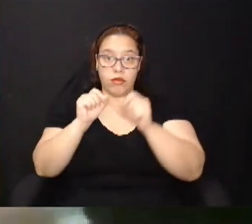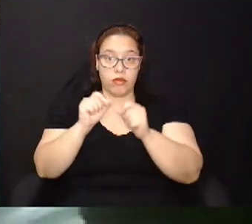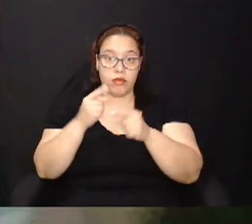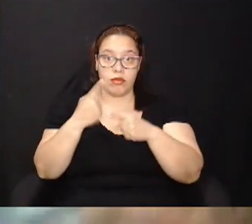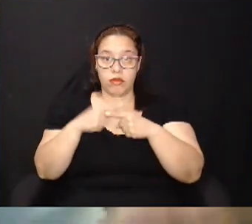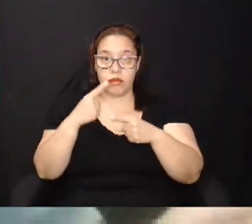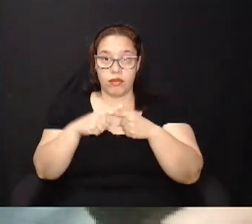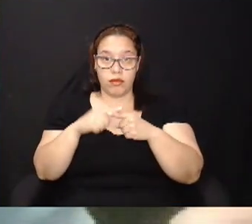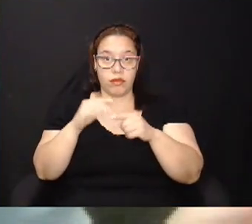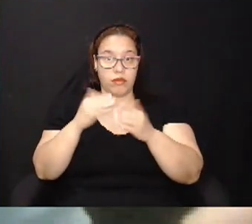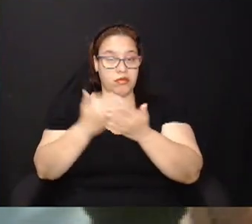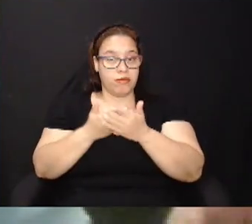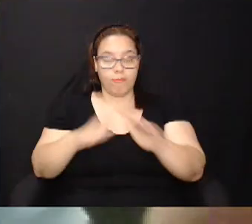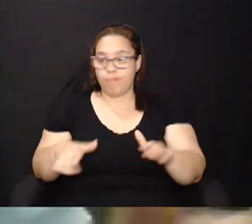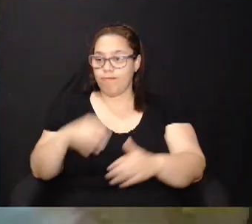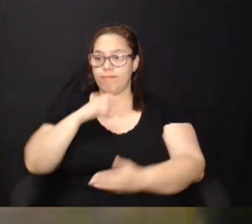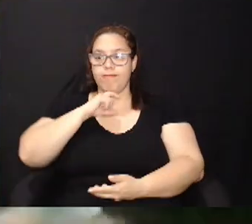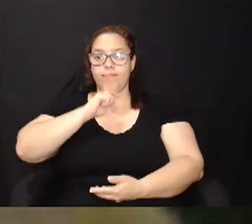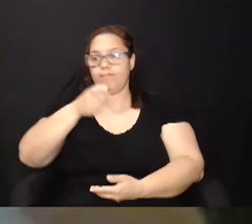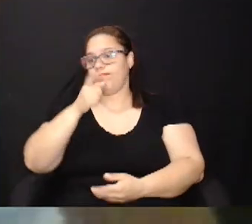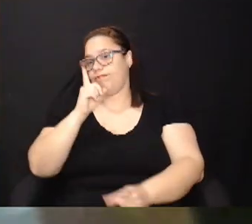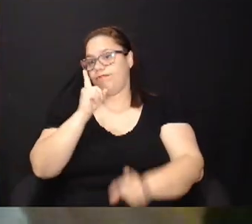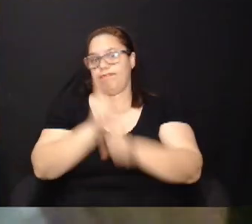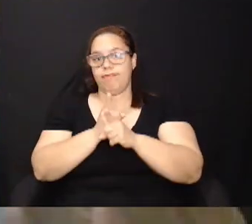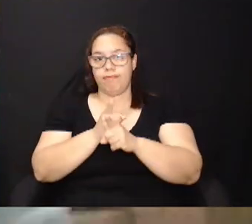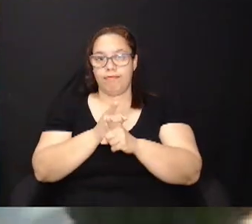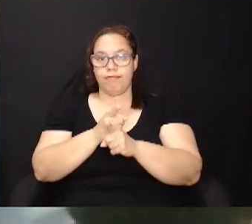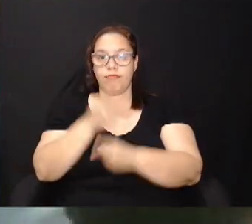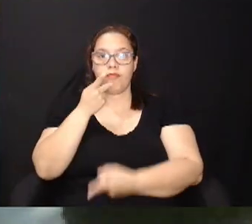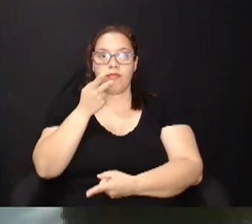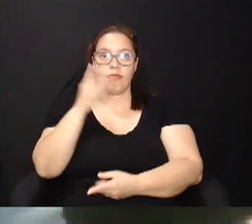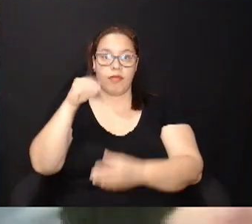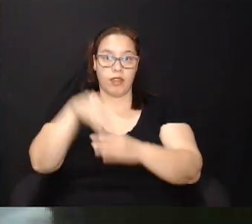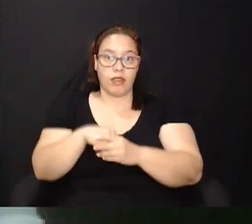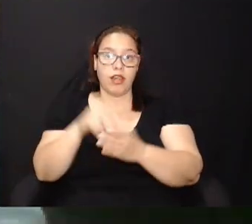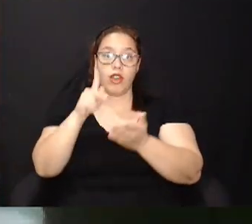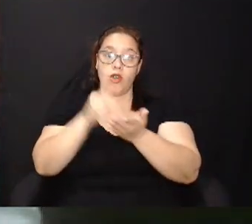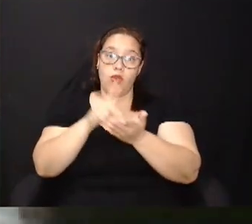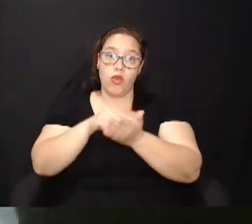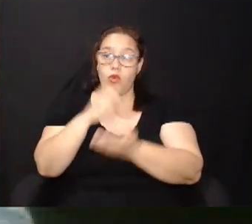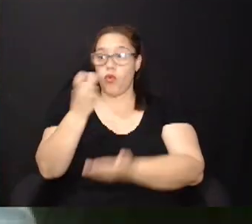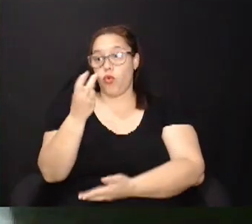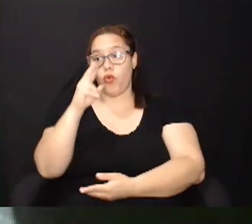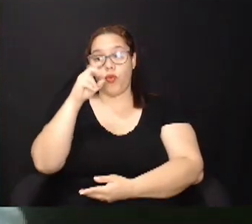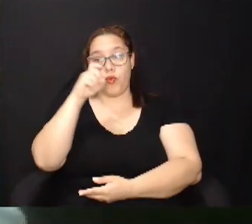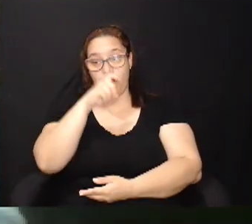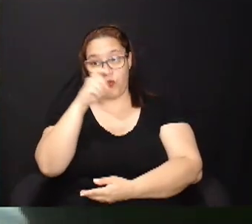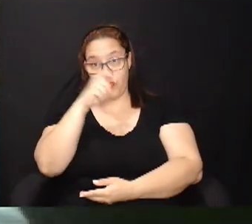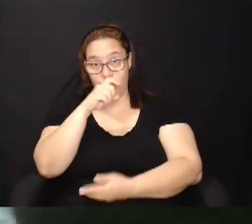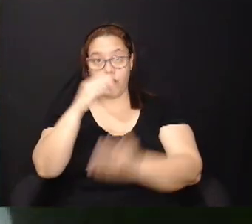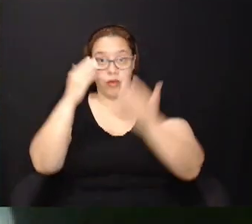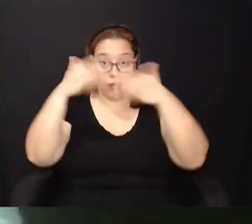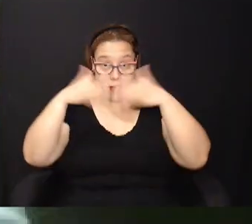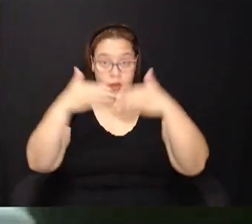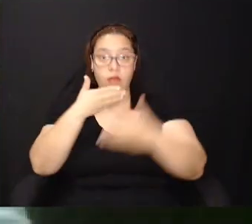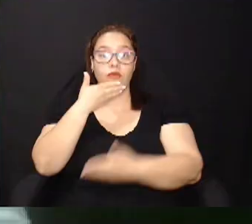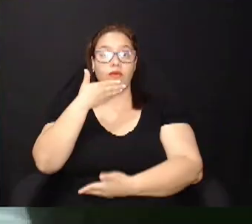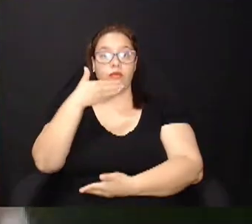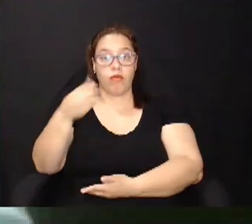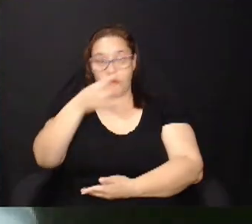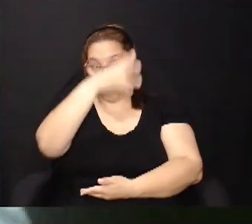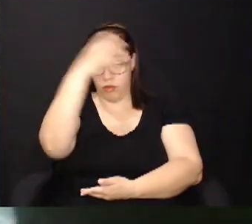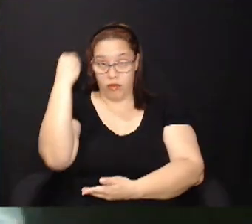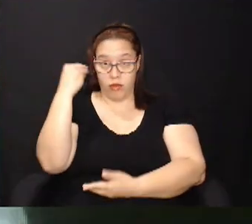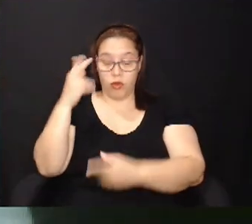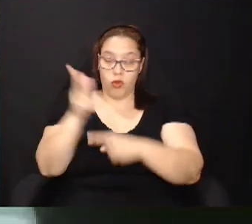perdida, ninguém vai encontrar ela para saber se o que você está falando que tinha dentro dela é verdade ou mentira, e quanto mais prova você tiver, melhor. Então não esquece, filma a mala por